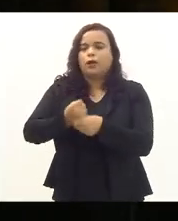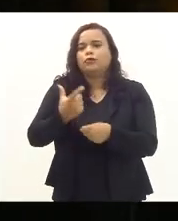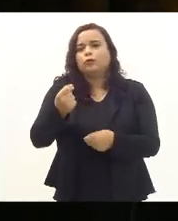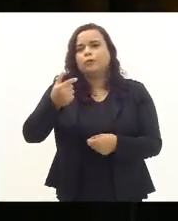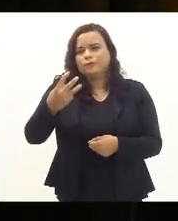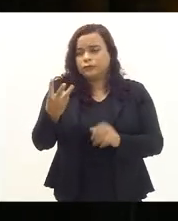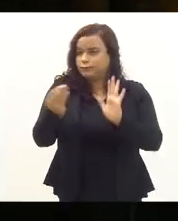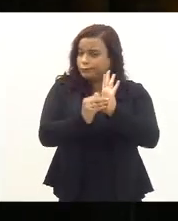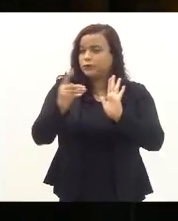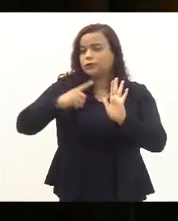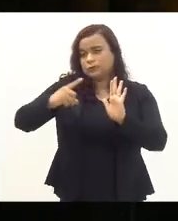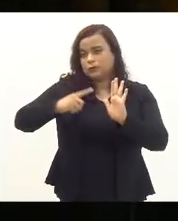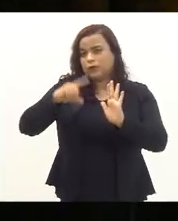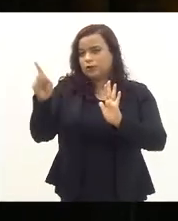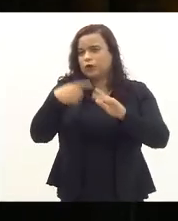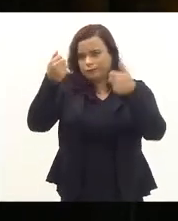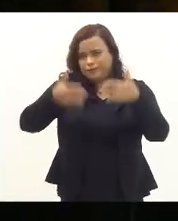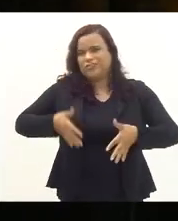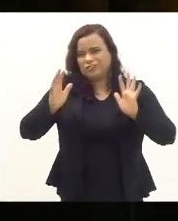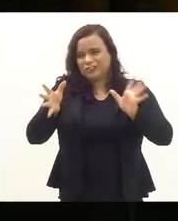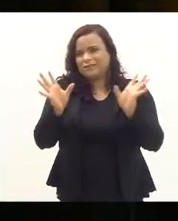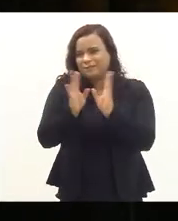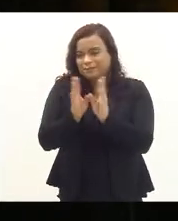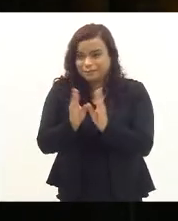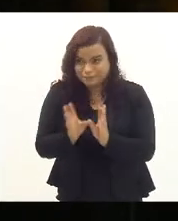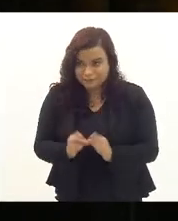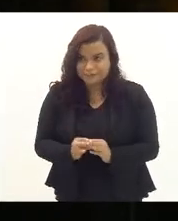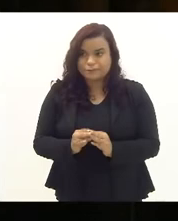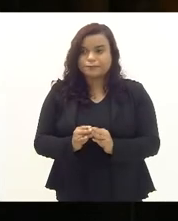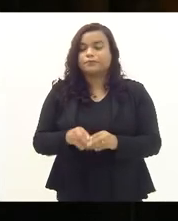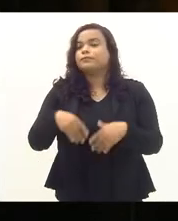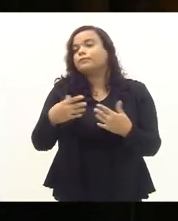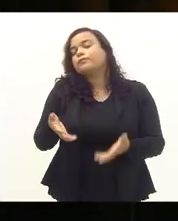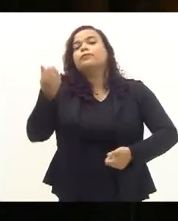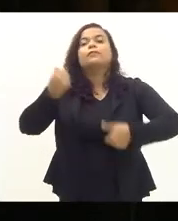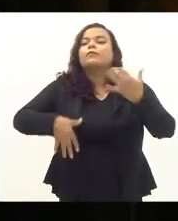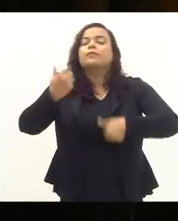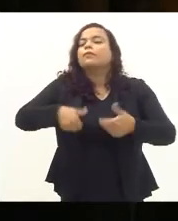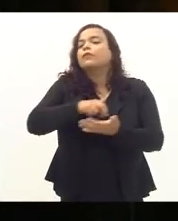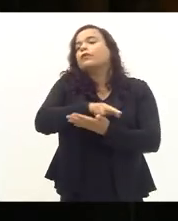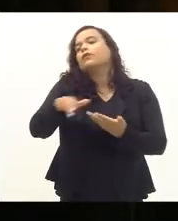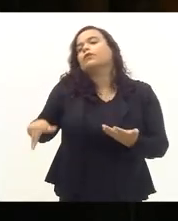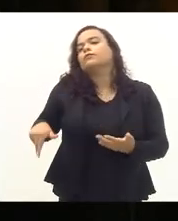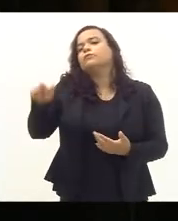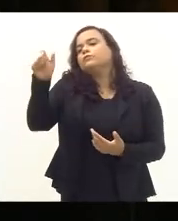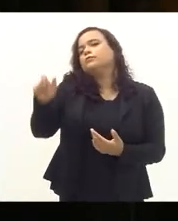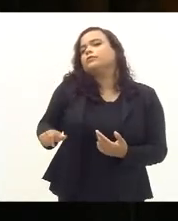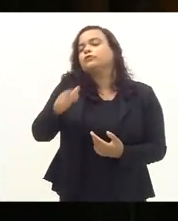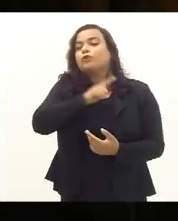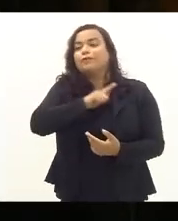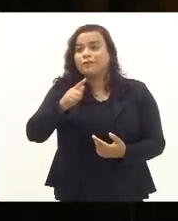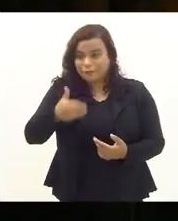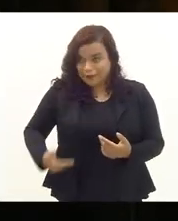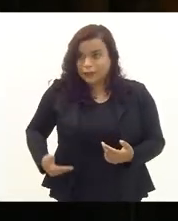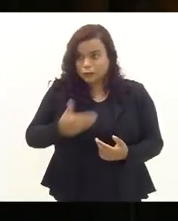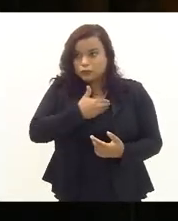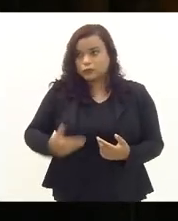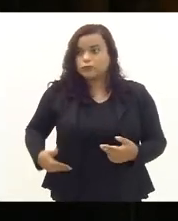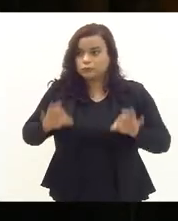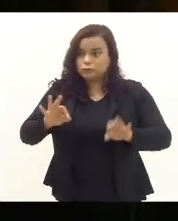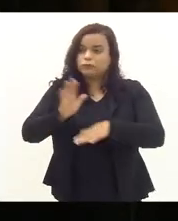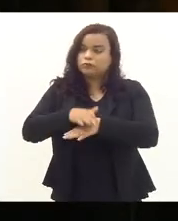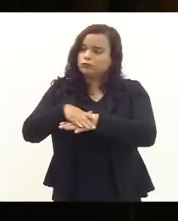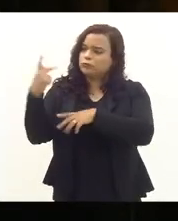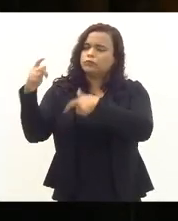conforme já dissemos aqui e nas palavras senhora presidenta do próprio governo é